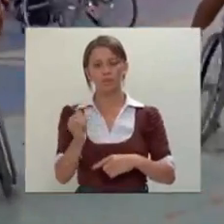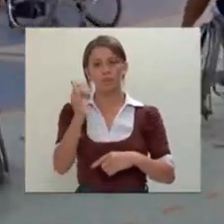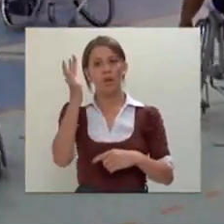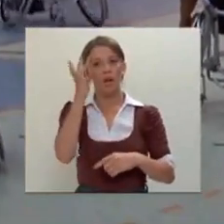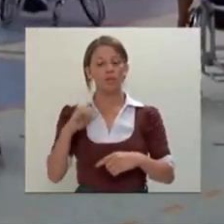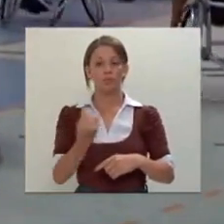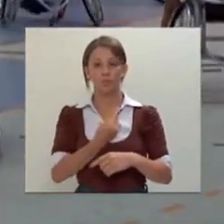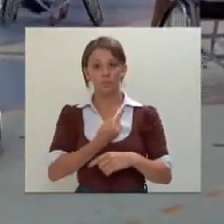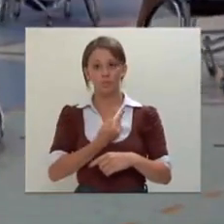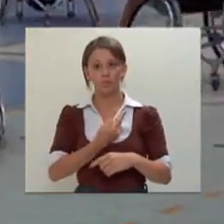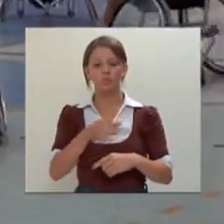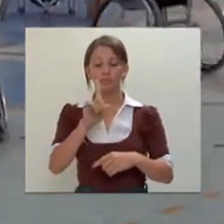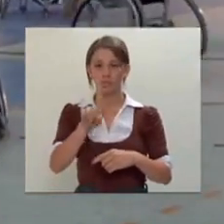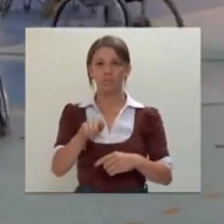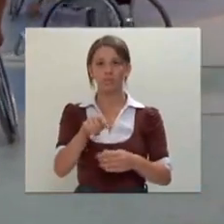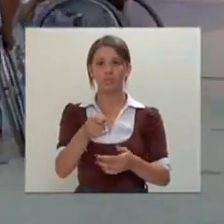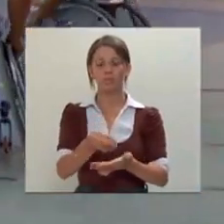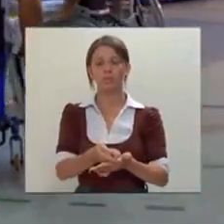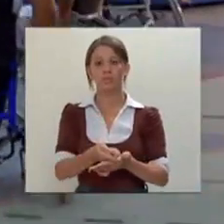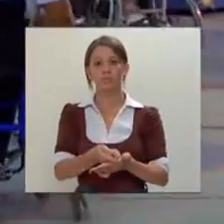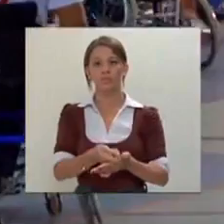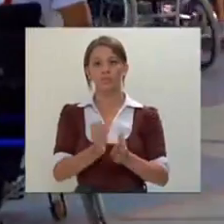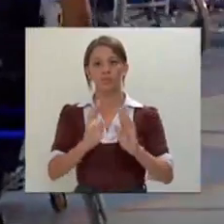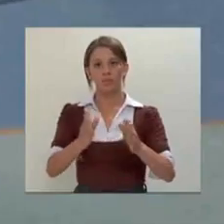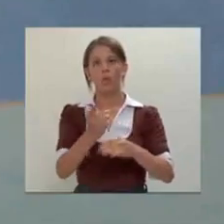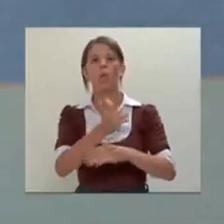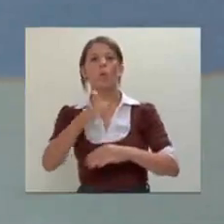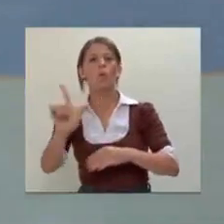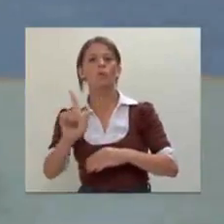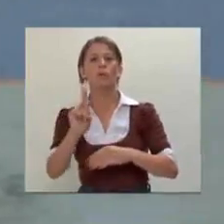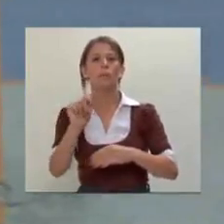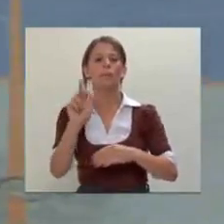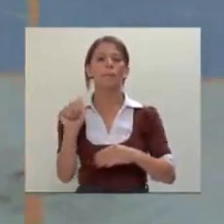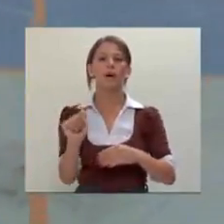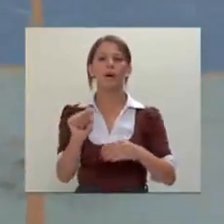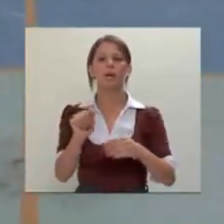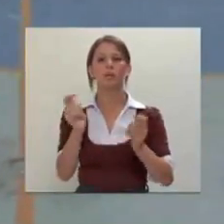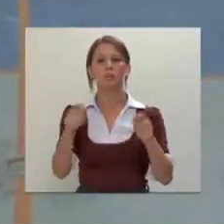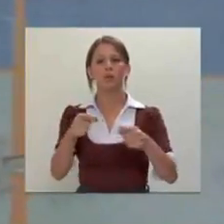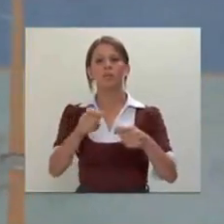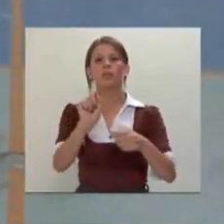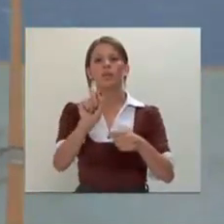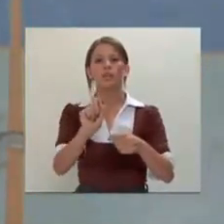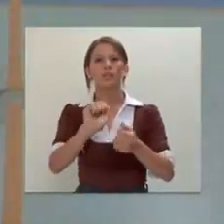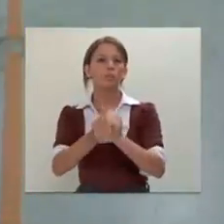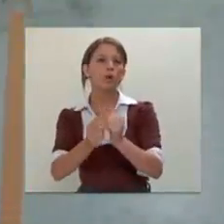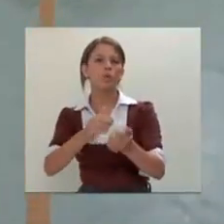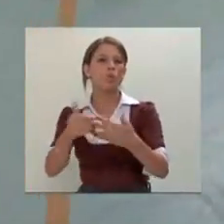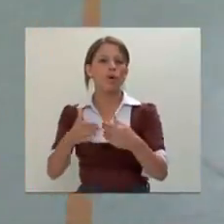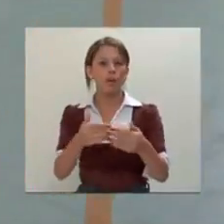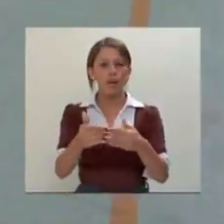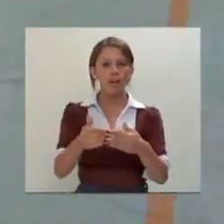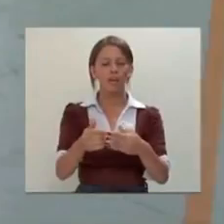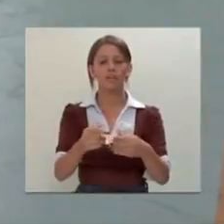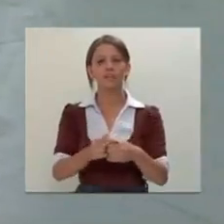A ADEFAL SESI jogava no ataque. Já a Cachorro Urubu, enquanto se adaptava ao novo meio de locomoção, usou uma